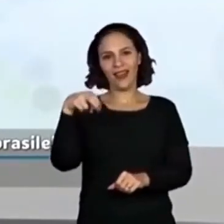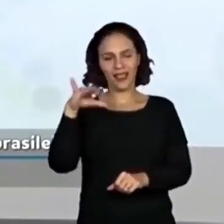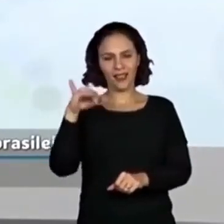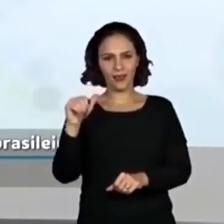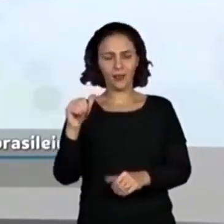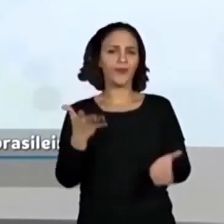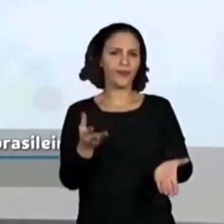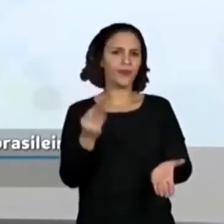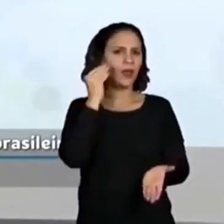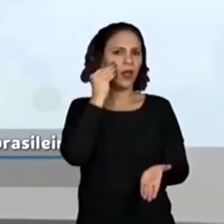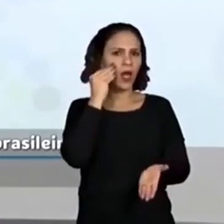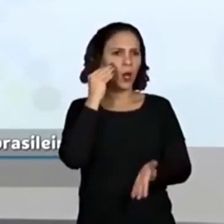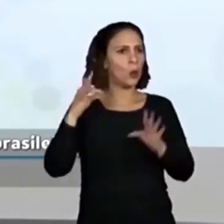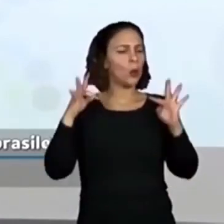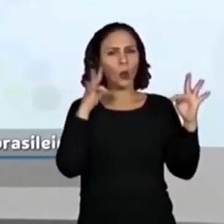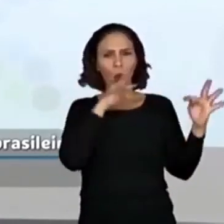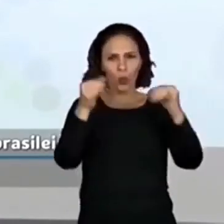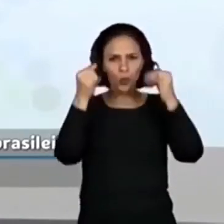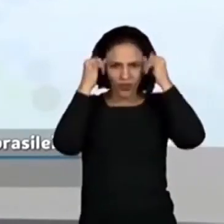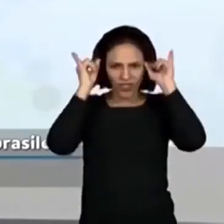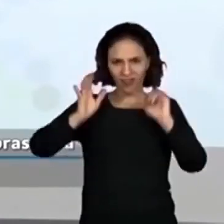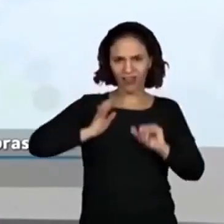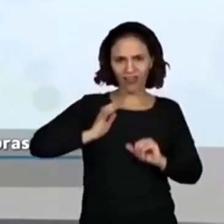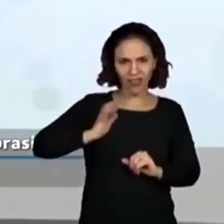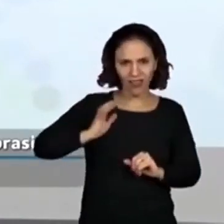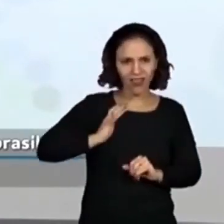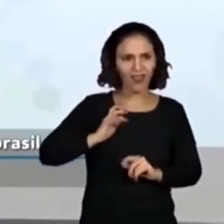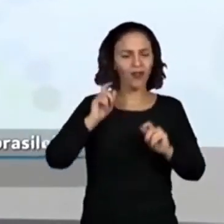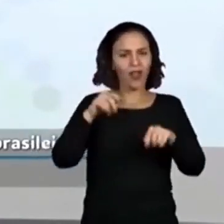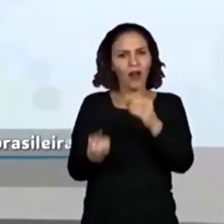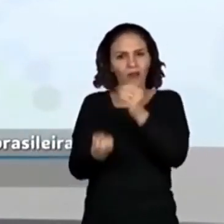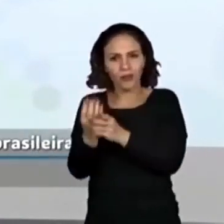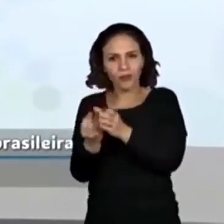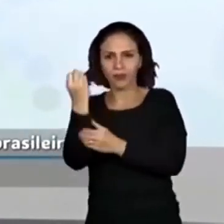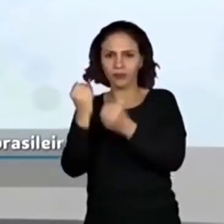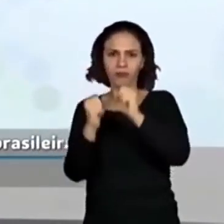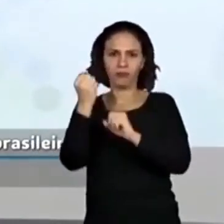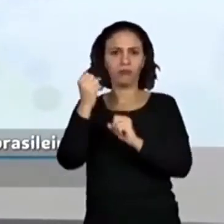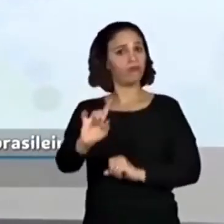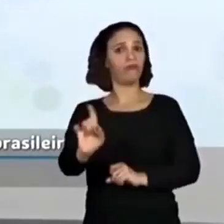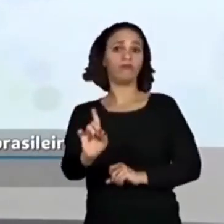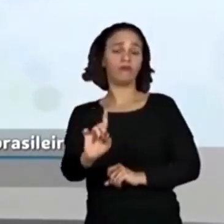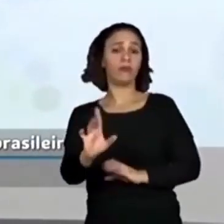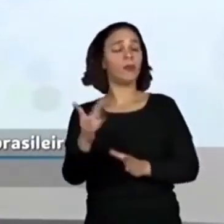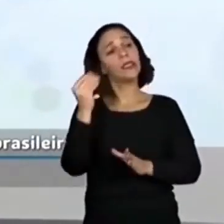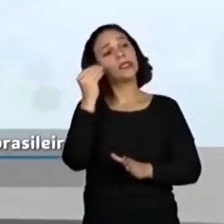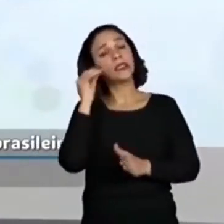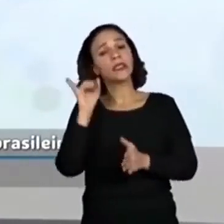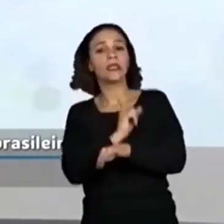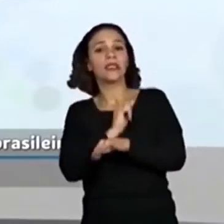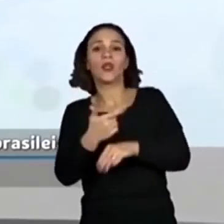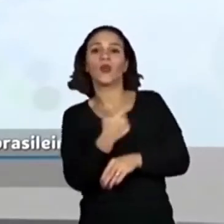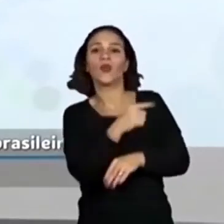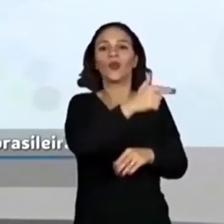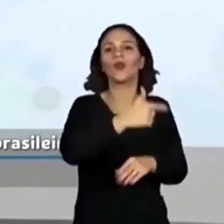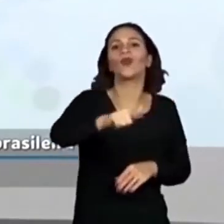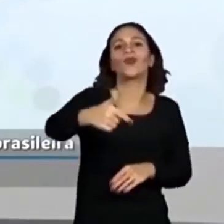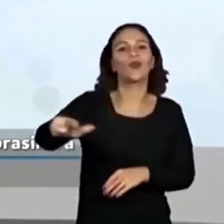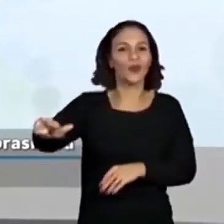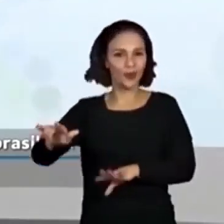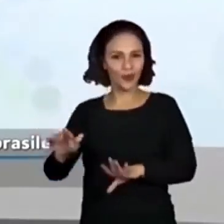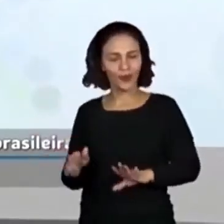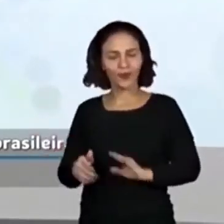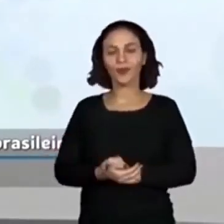não tinham todo o capital necessário para montar indústrias, e eles buscaram outros caminhos.